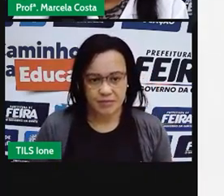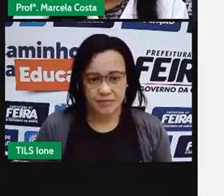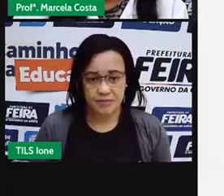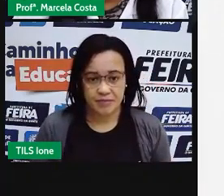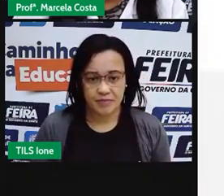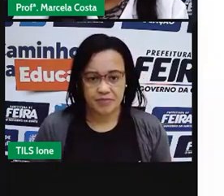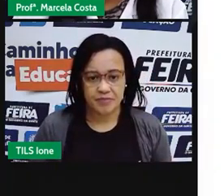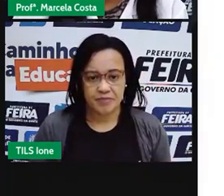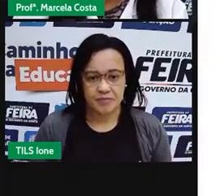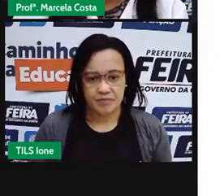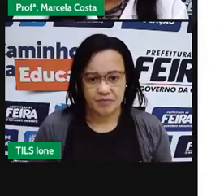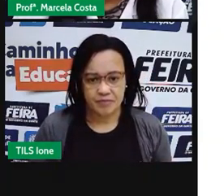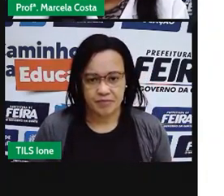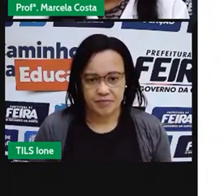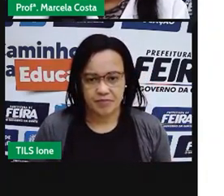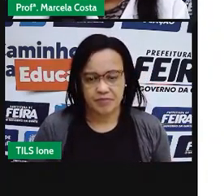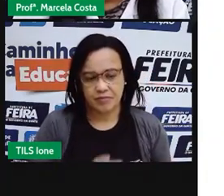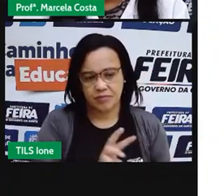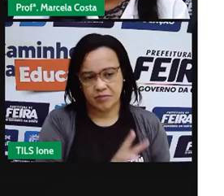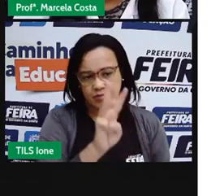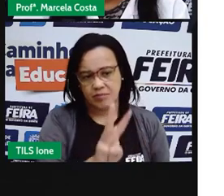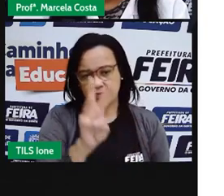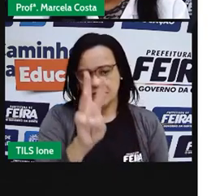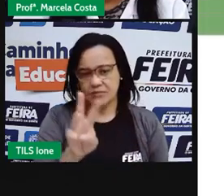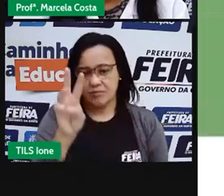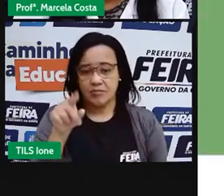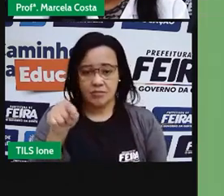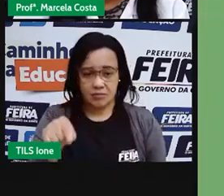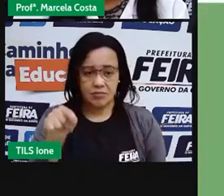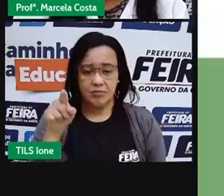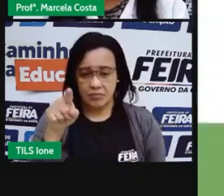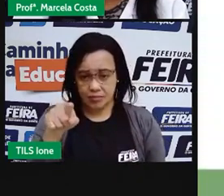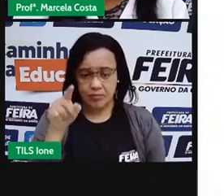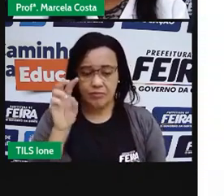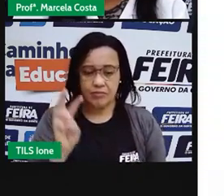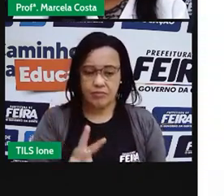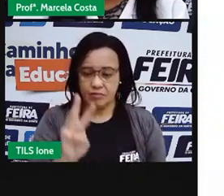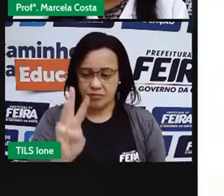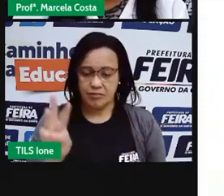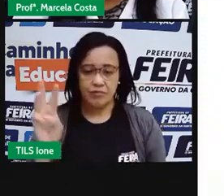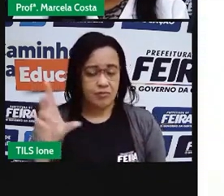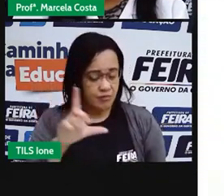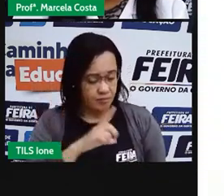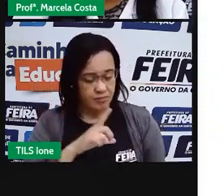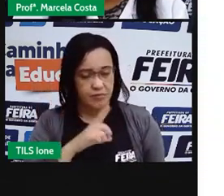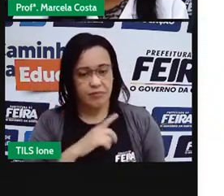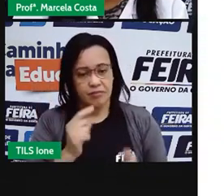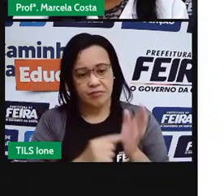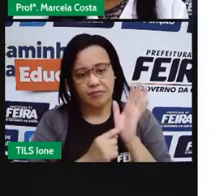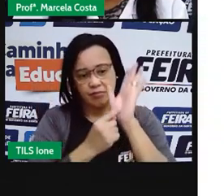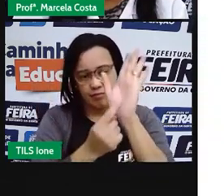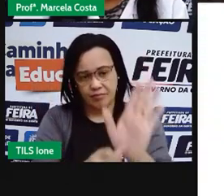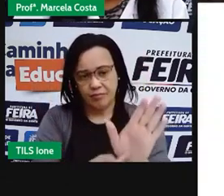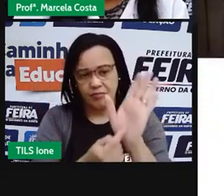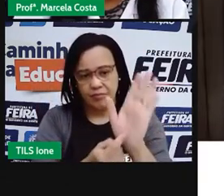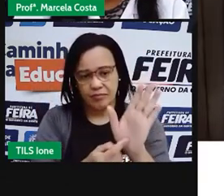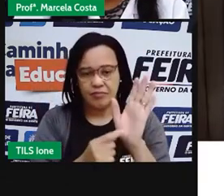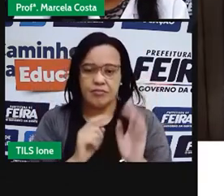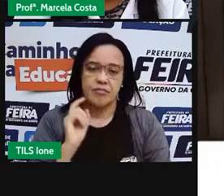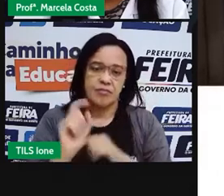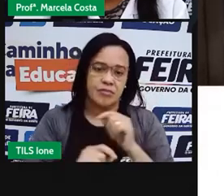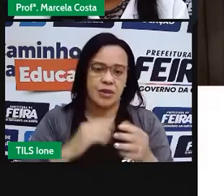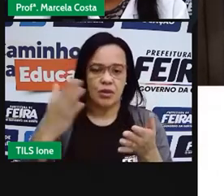É assim o site. E aqui, agora eu quero mostrar para vocês